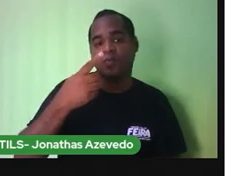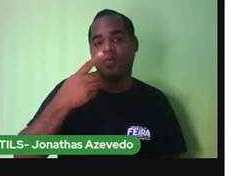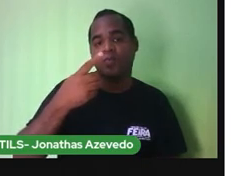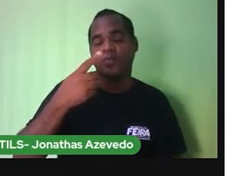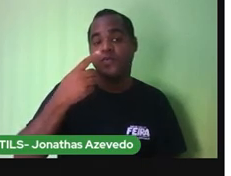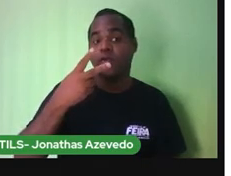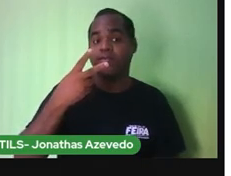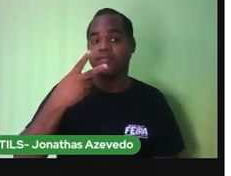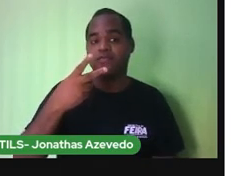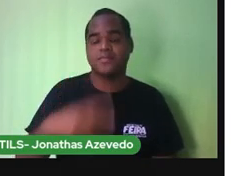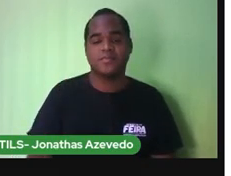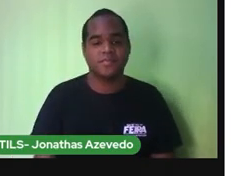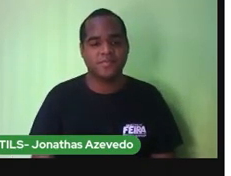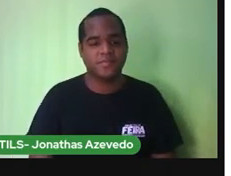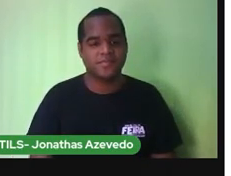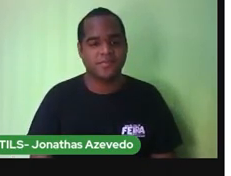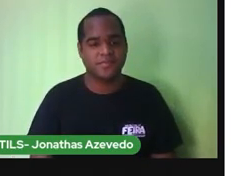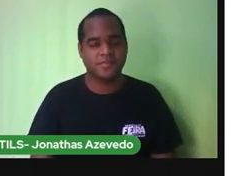12